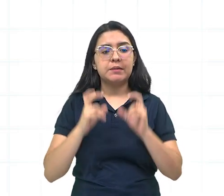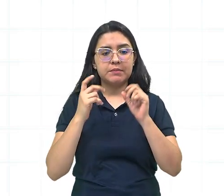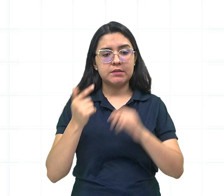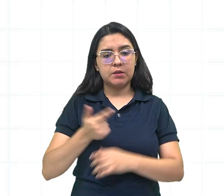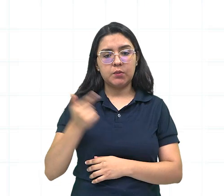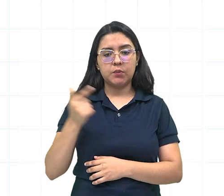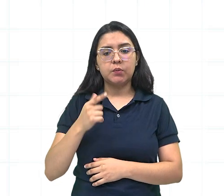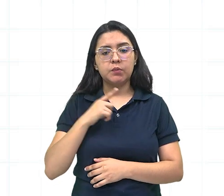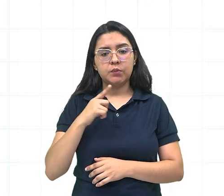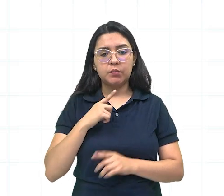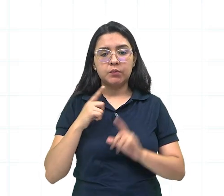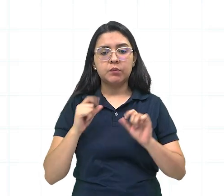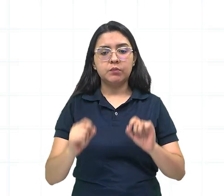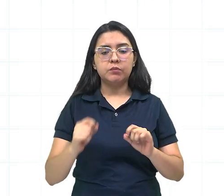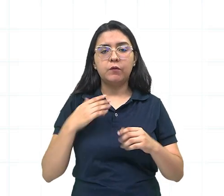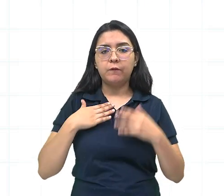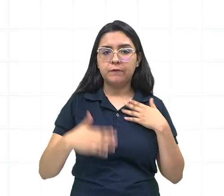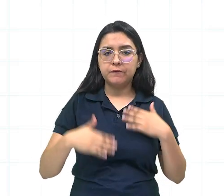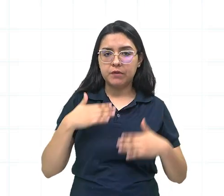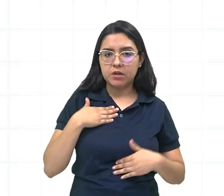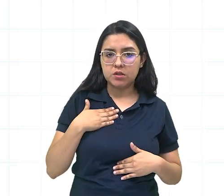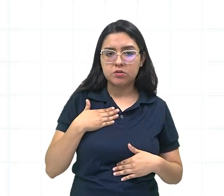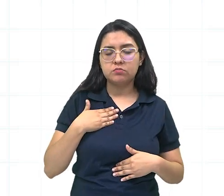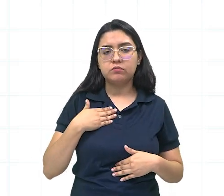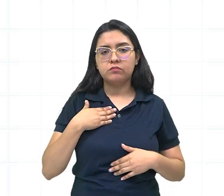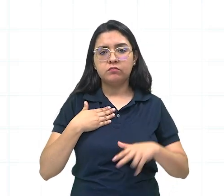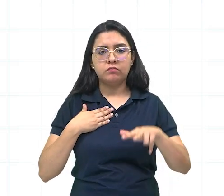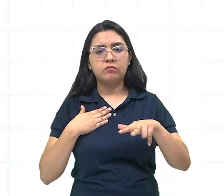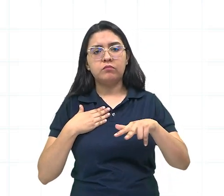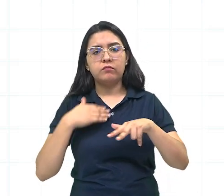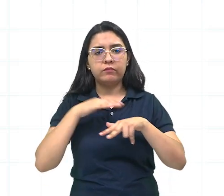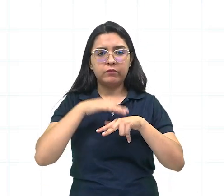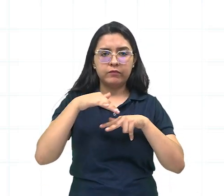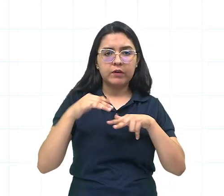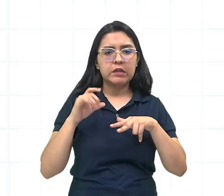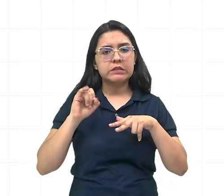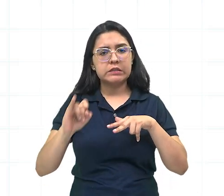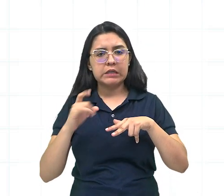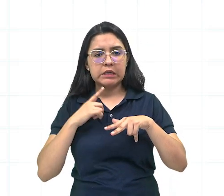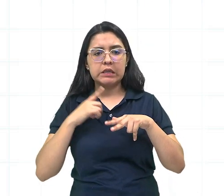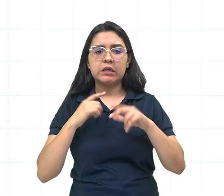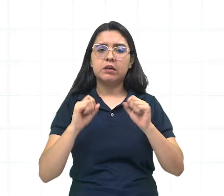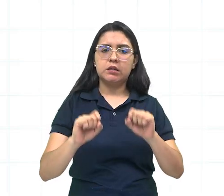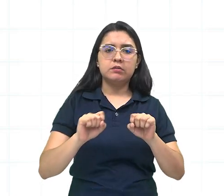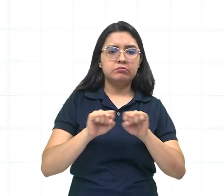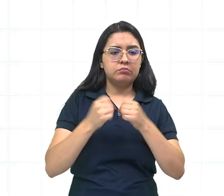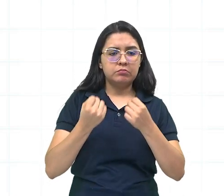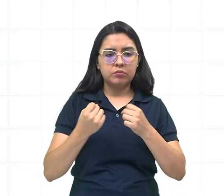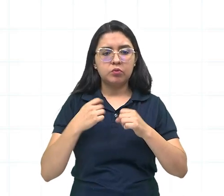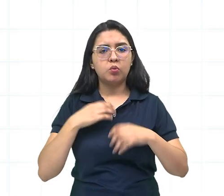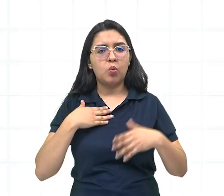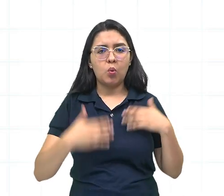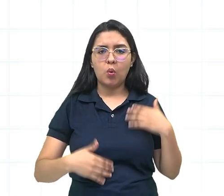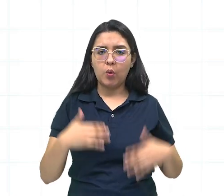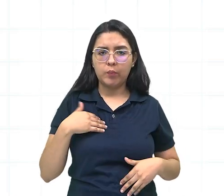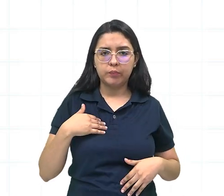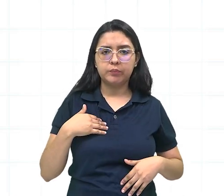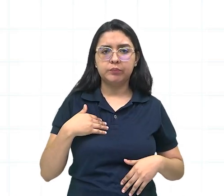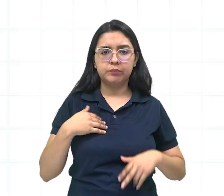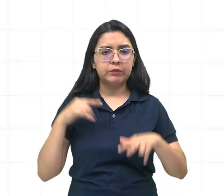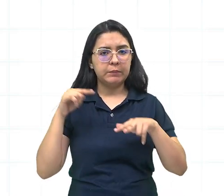feito um exame físico, que vai checar potenciais lesões em cada região do corpo